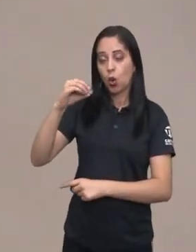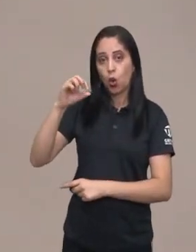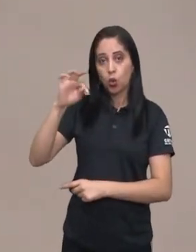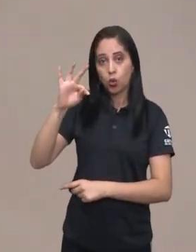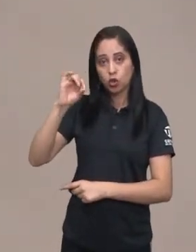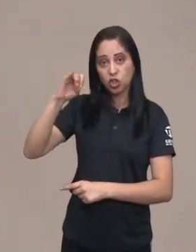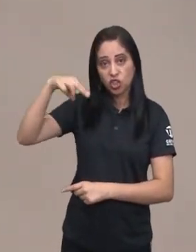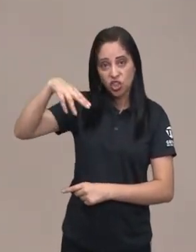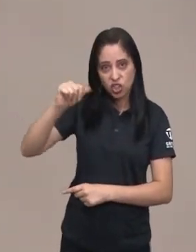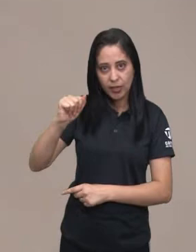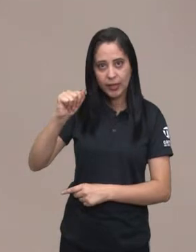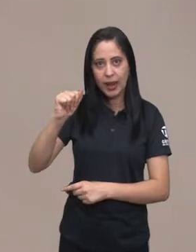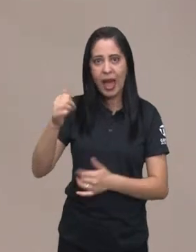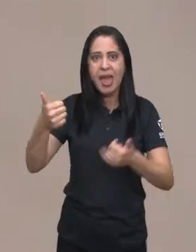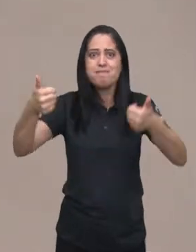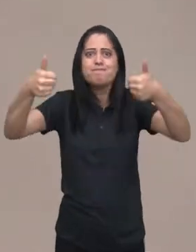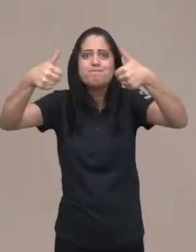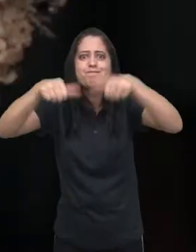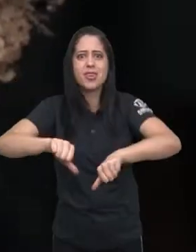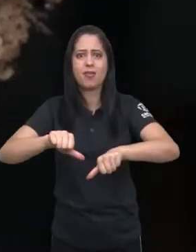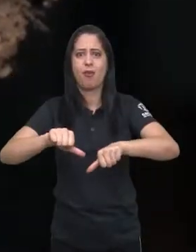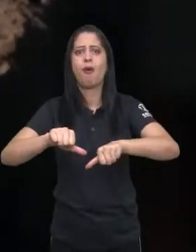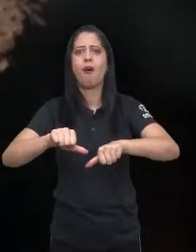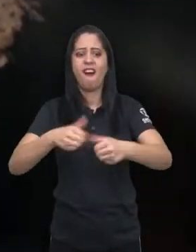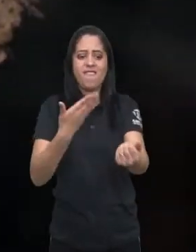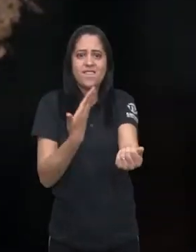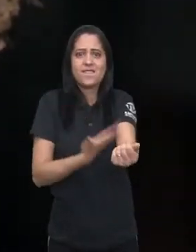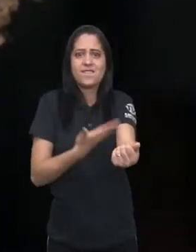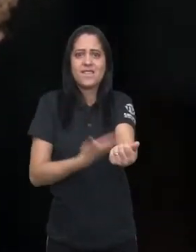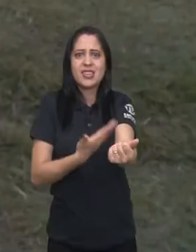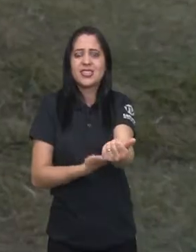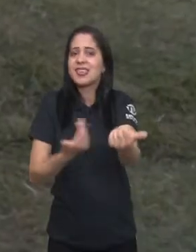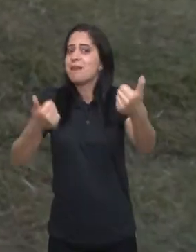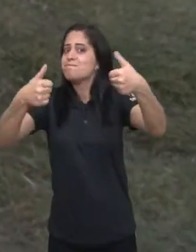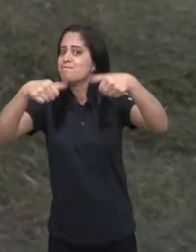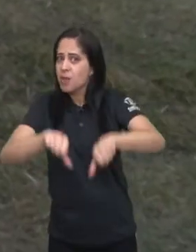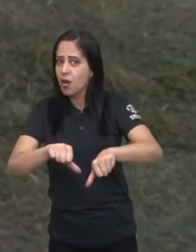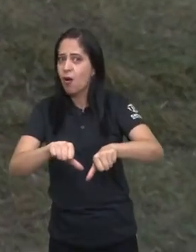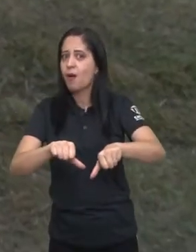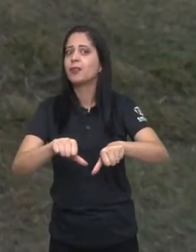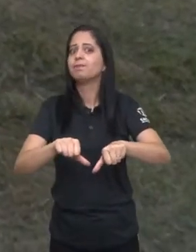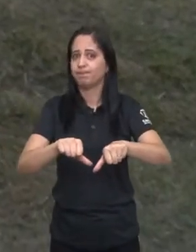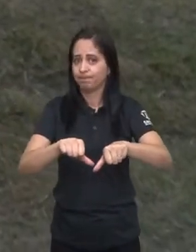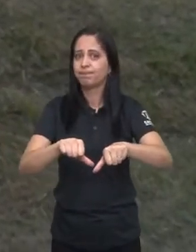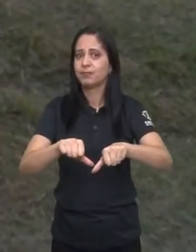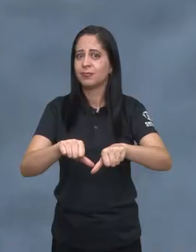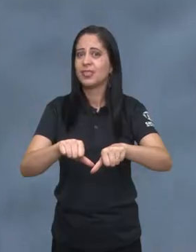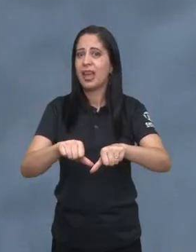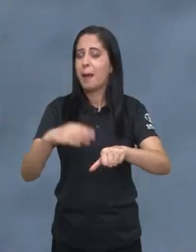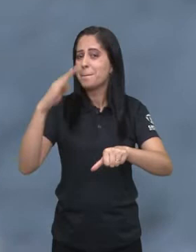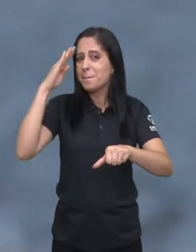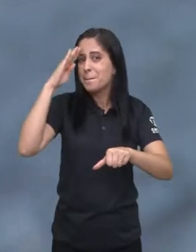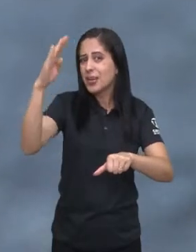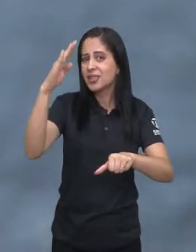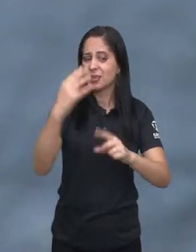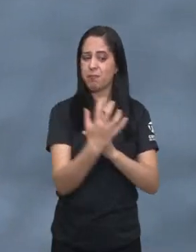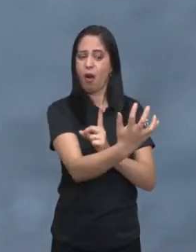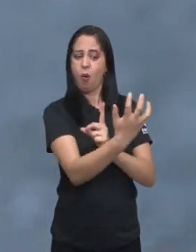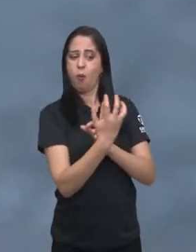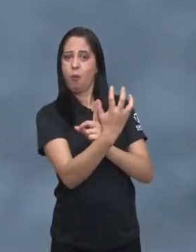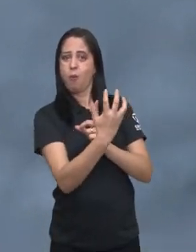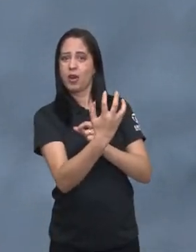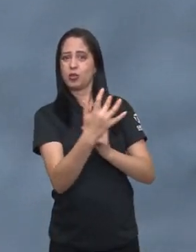principal agente químico de todos os carros é altamente viciante e pode ocasionar ao tabagismo um dos